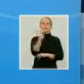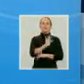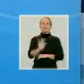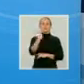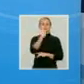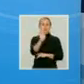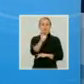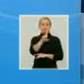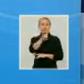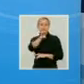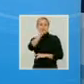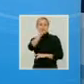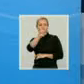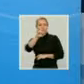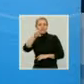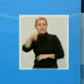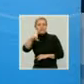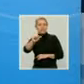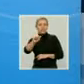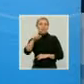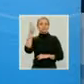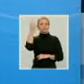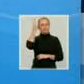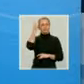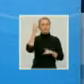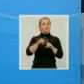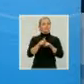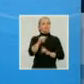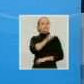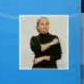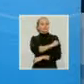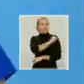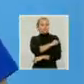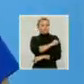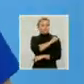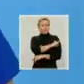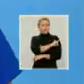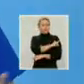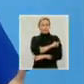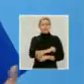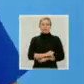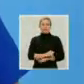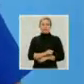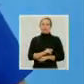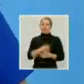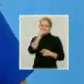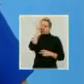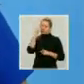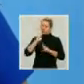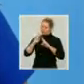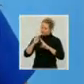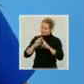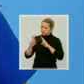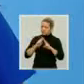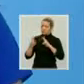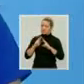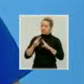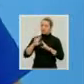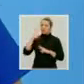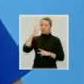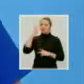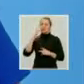Paulo, e do Instituto Benjamin Constant, no Rio de Janeiro. Os críticos da decisão do MEC